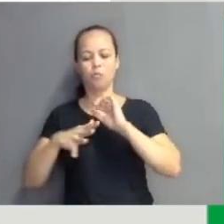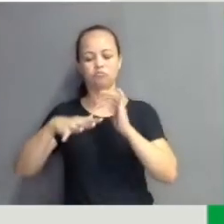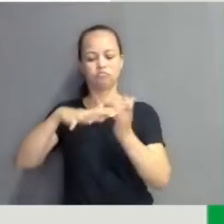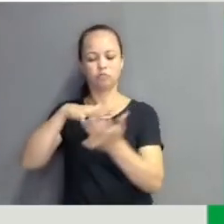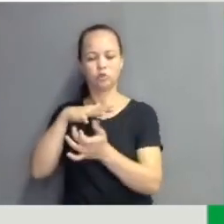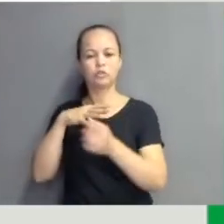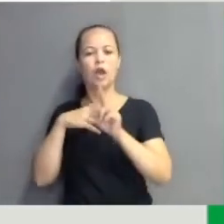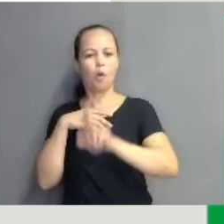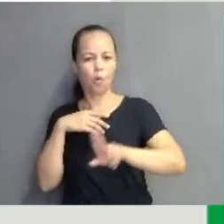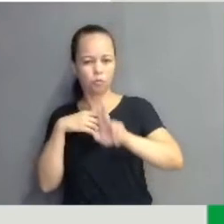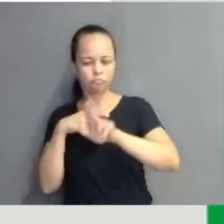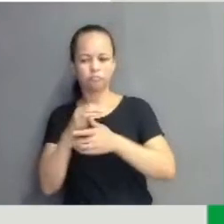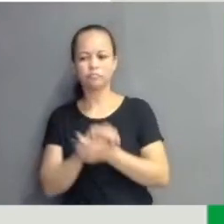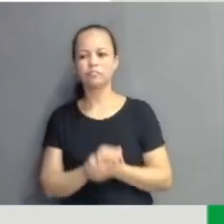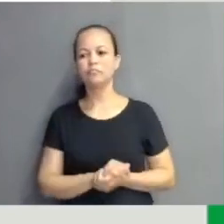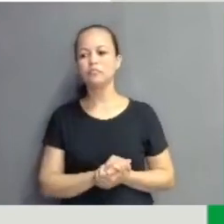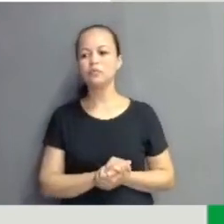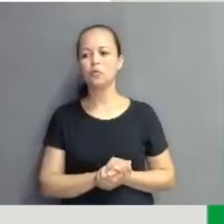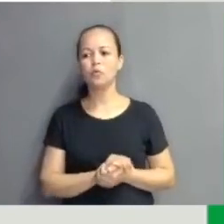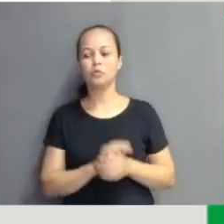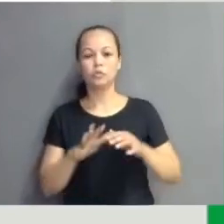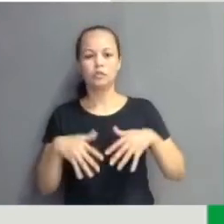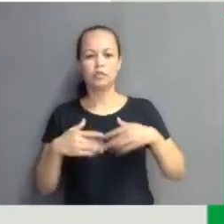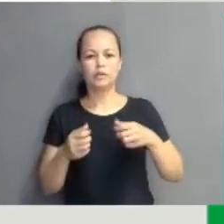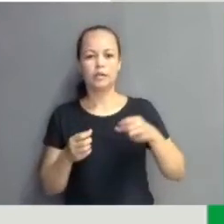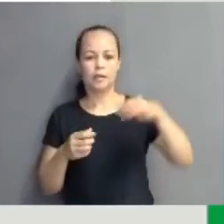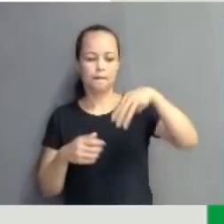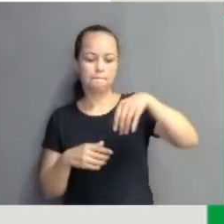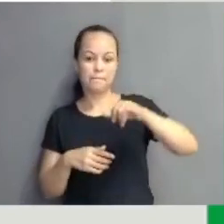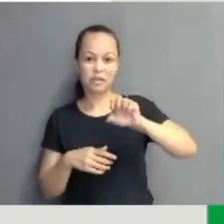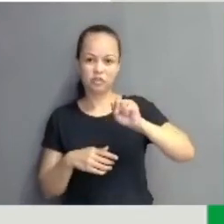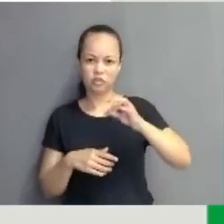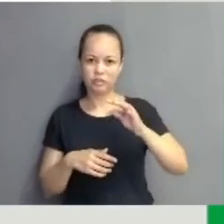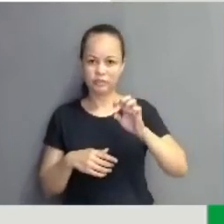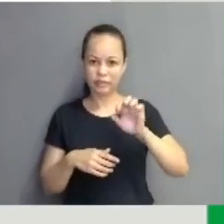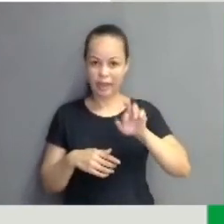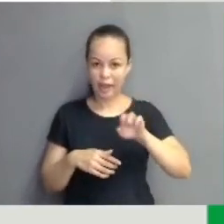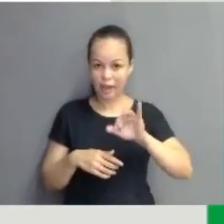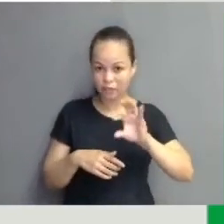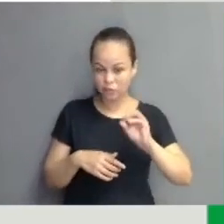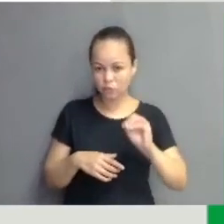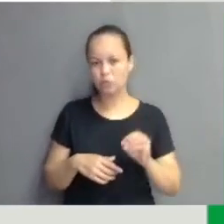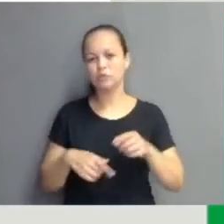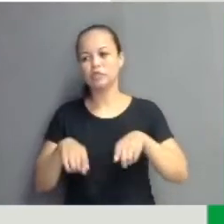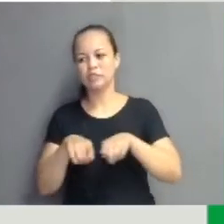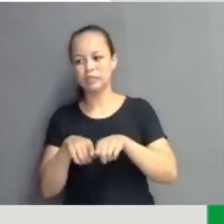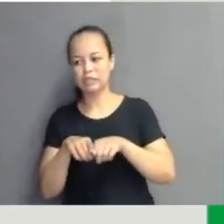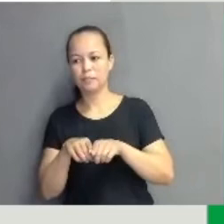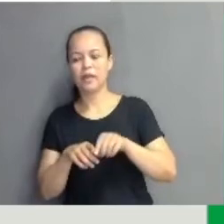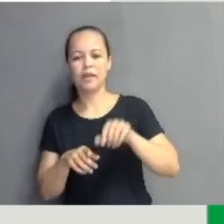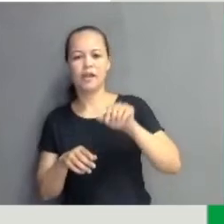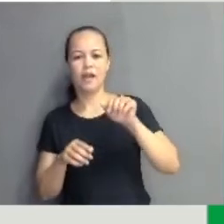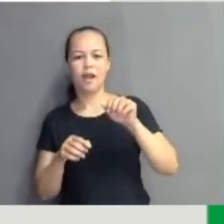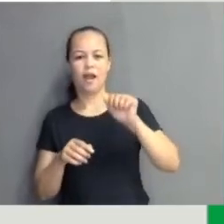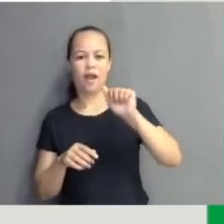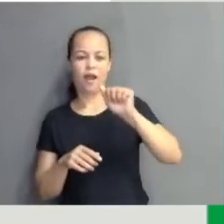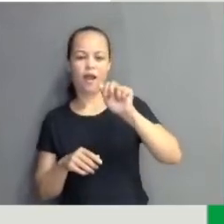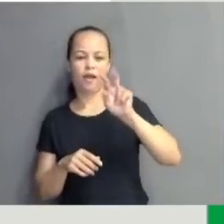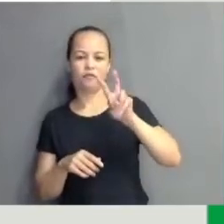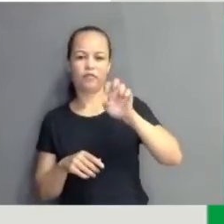contos de mistério conto se Aventura e os famosos contos de terror